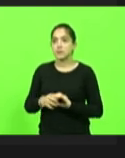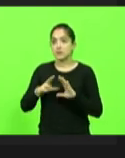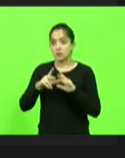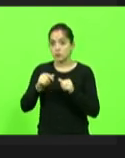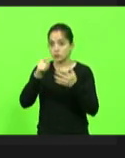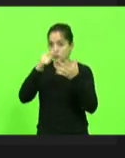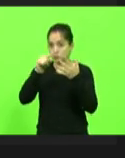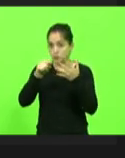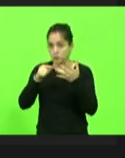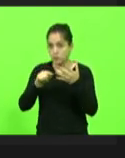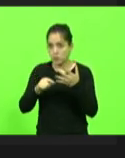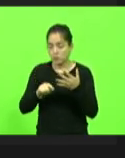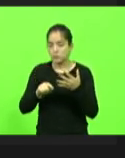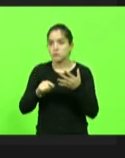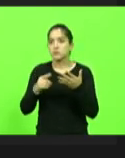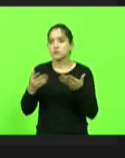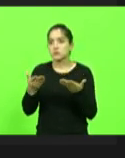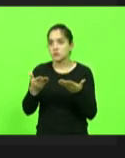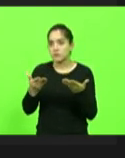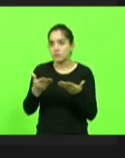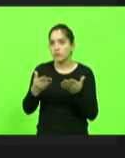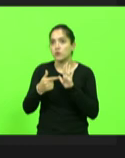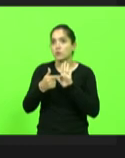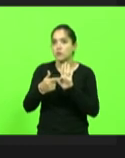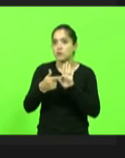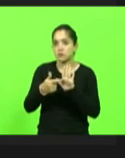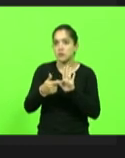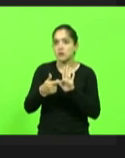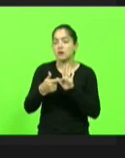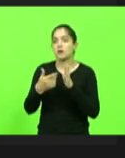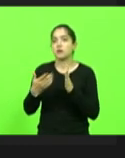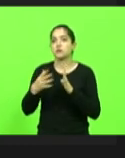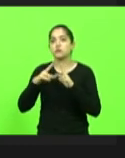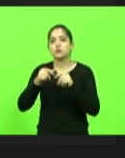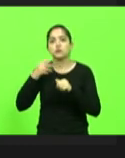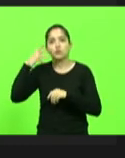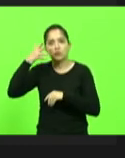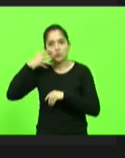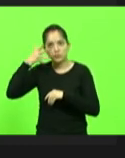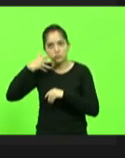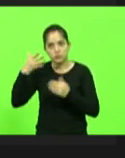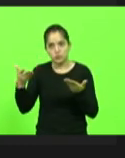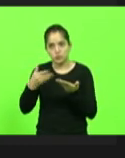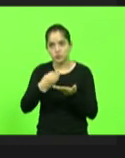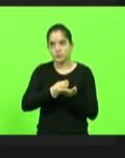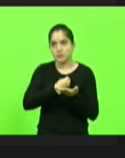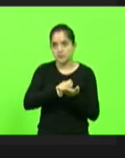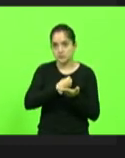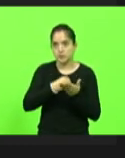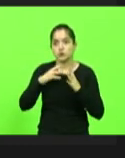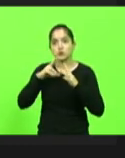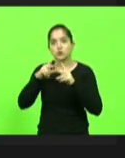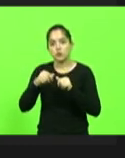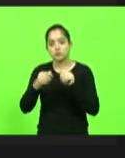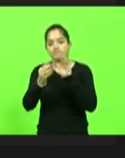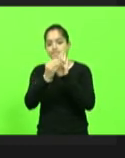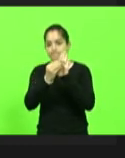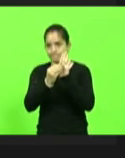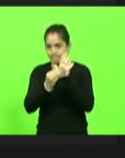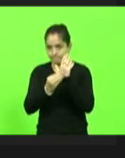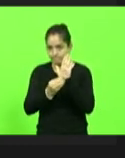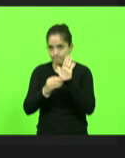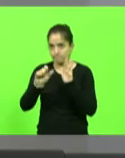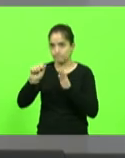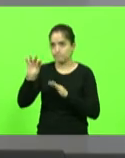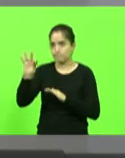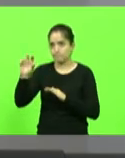que foram tratados nas falas de todos e todas aqui, todos serão considerados nesta ata, né?